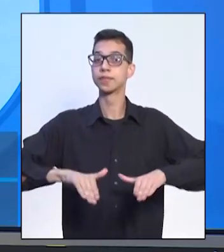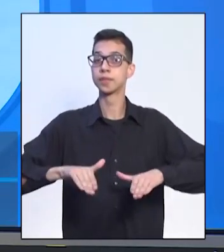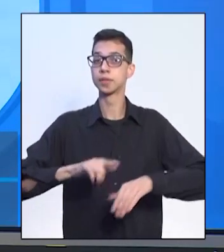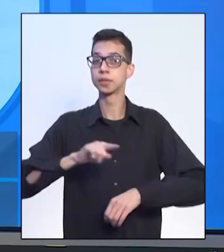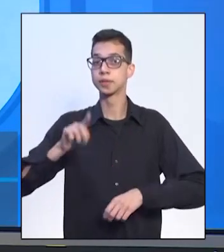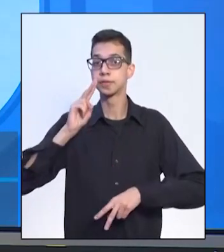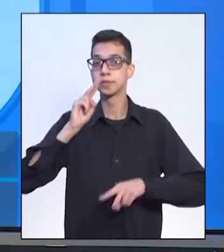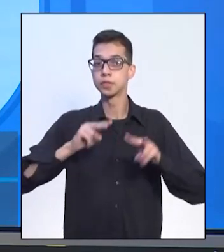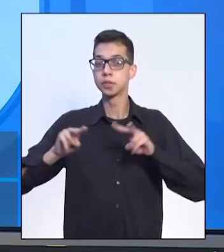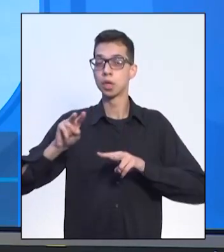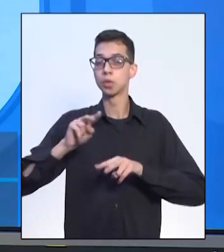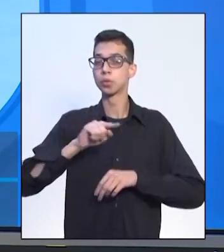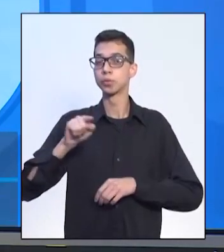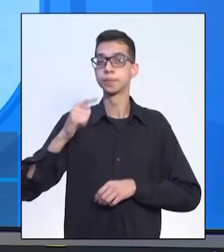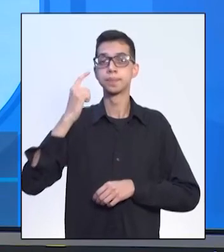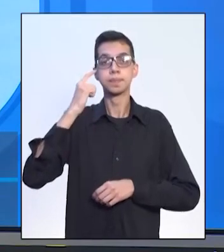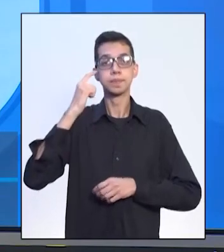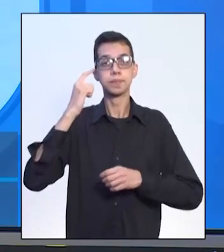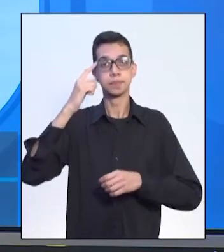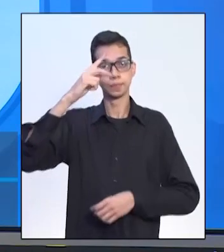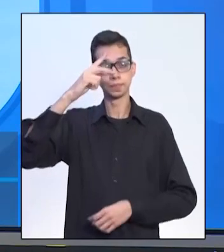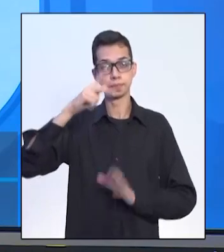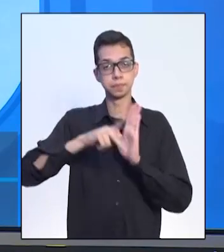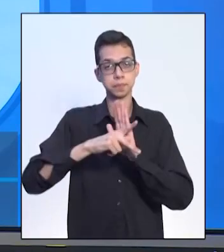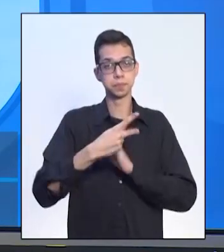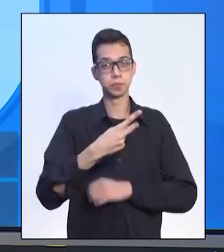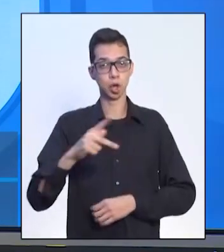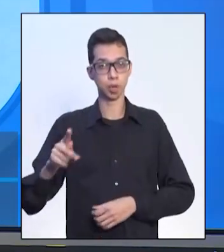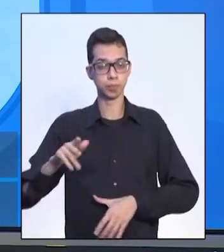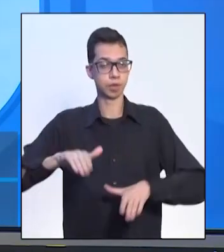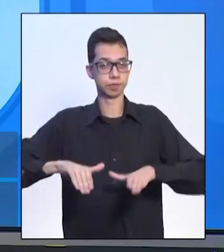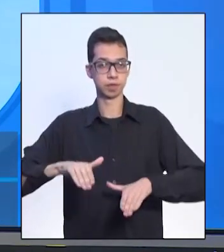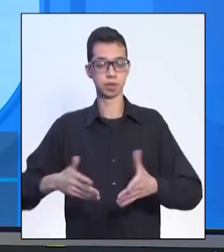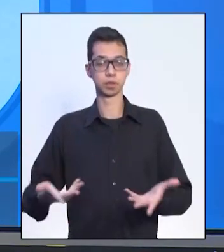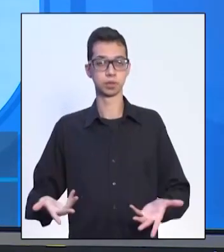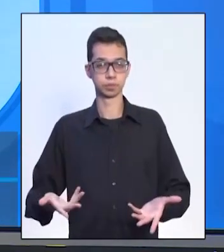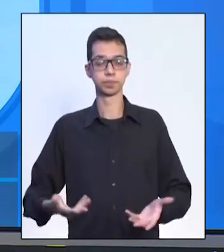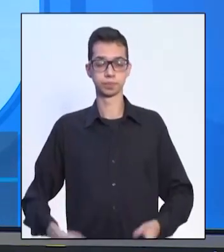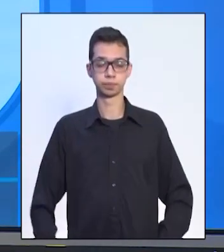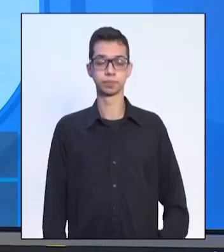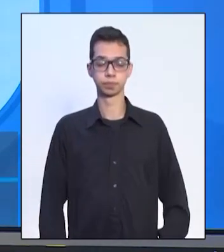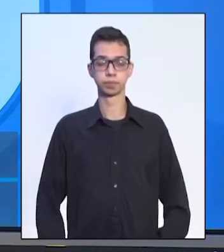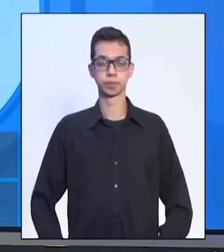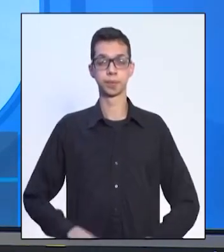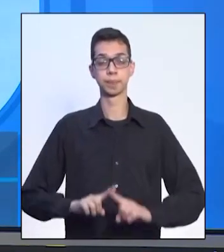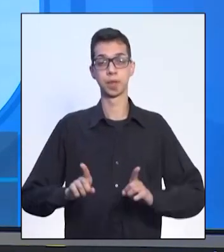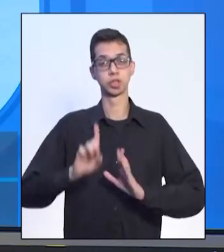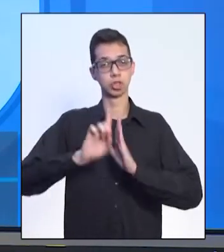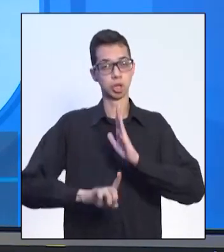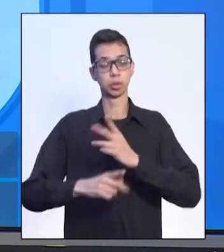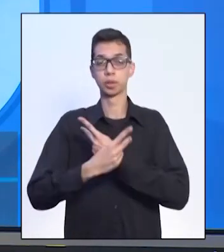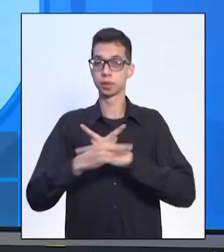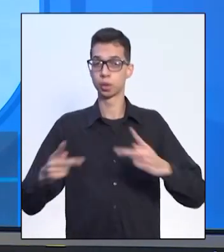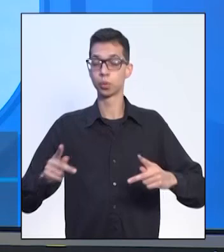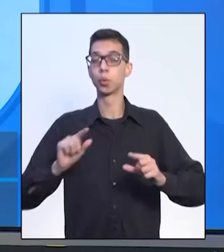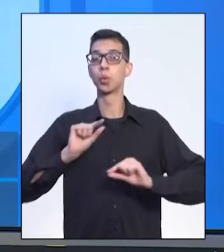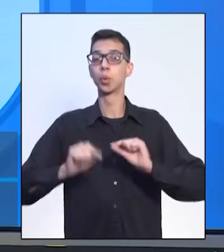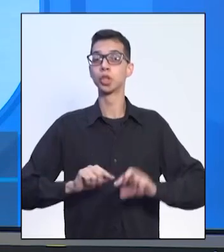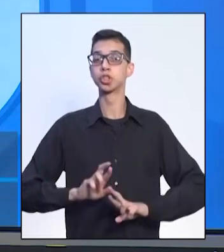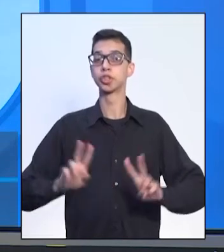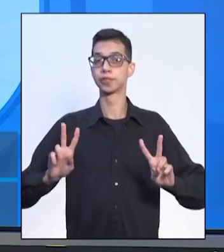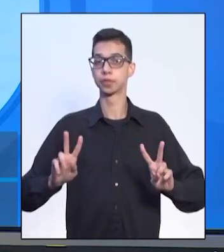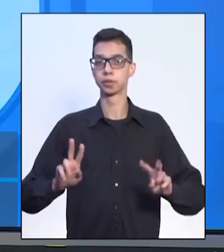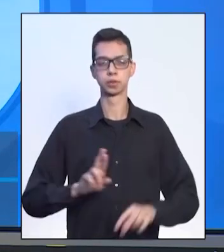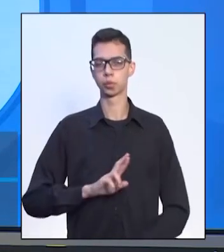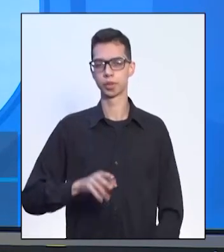visão, né? E essa visão ela é fundamentada e a gente corrobora essa visão e é nosso direito. A grande diferença não é